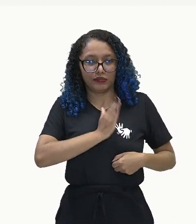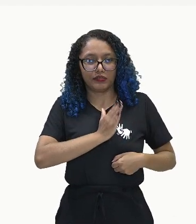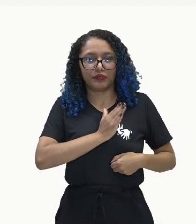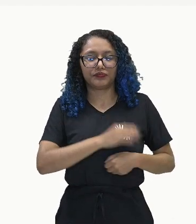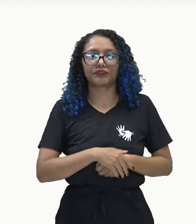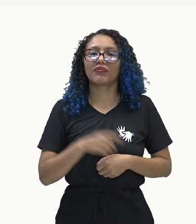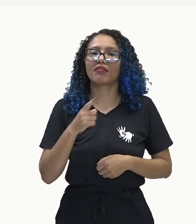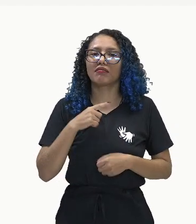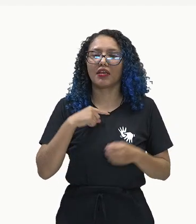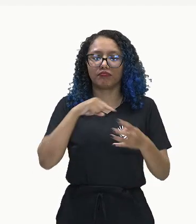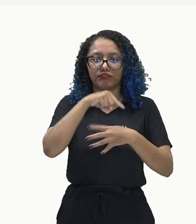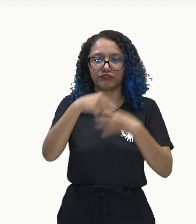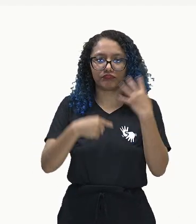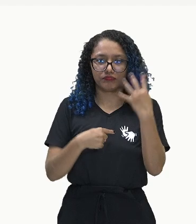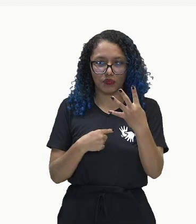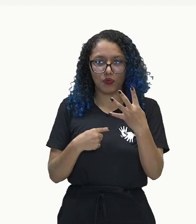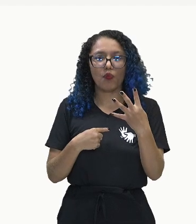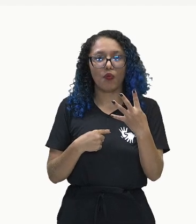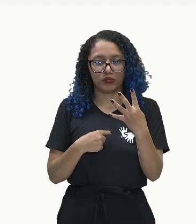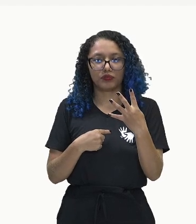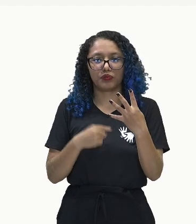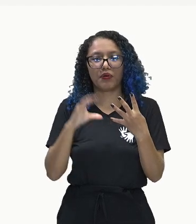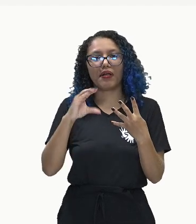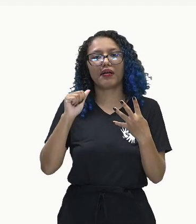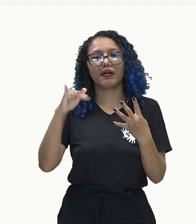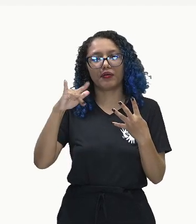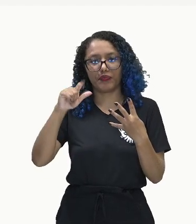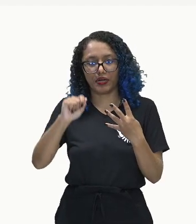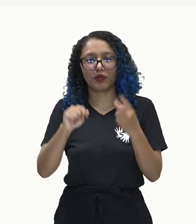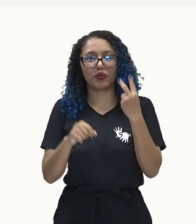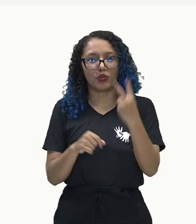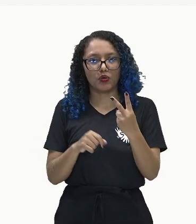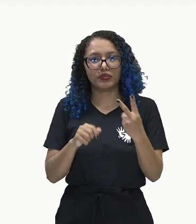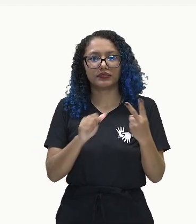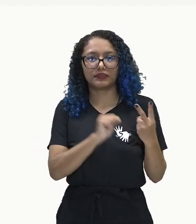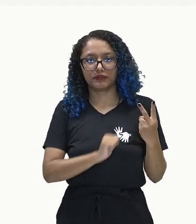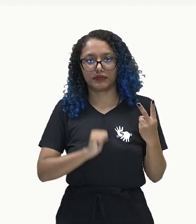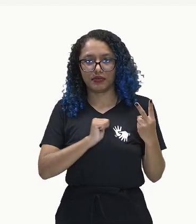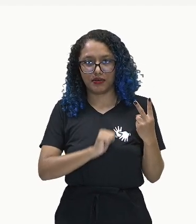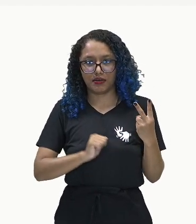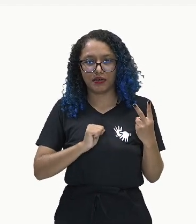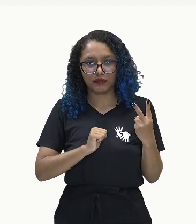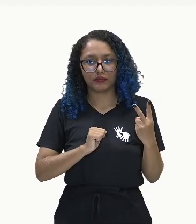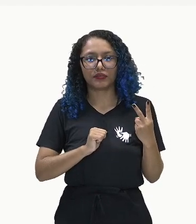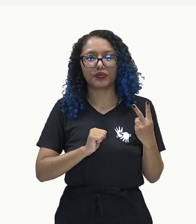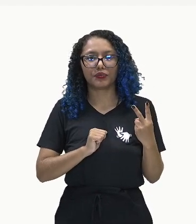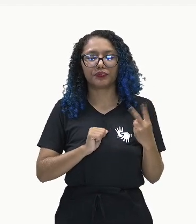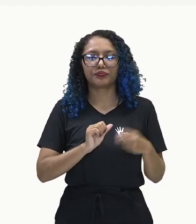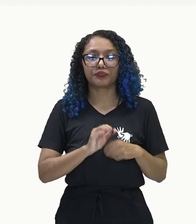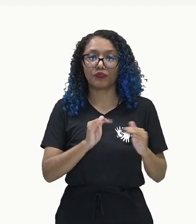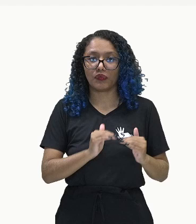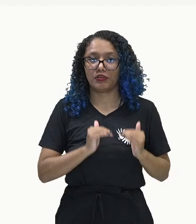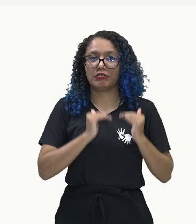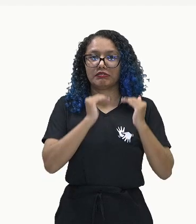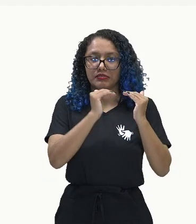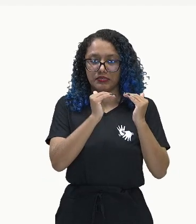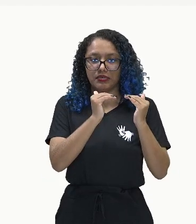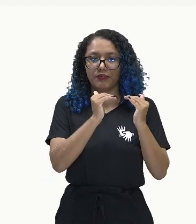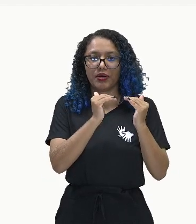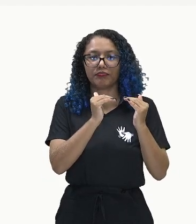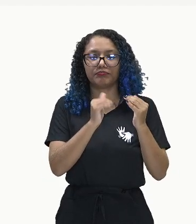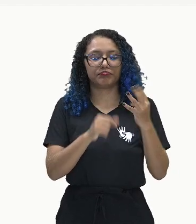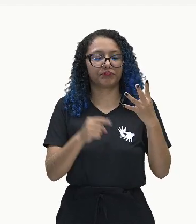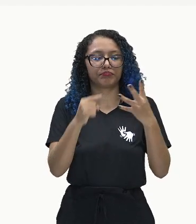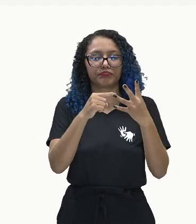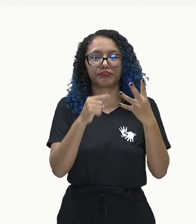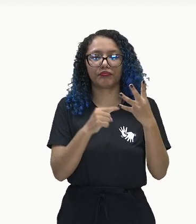em 4 câmaras, tá? Essas câmaras são 2 átrios, que são as 2 partes superiores, e